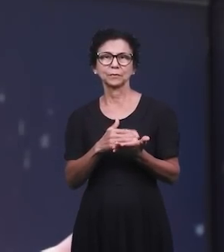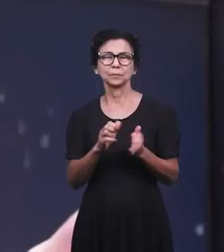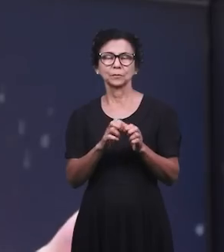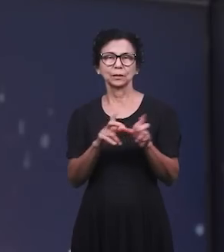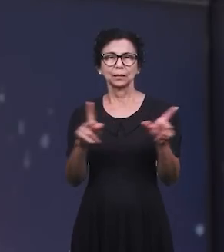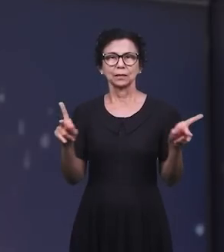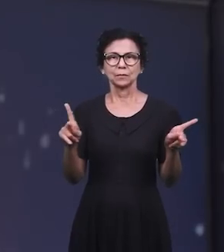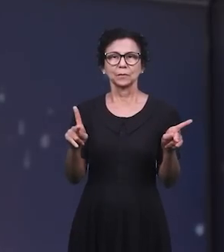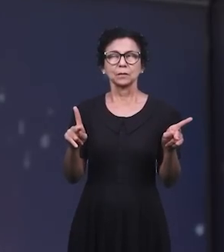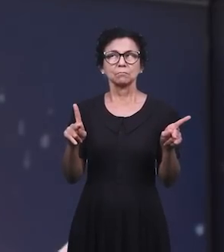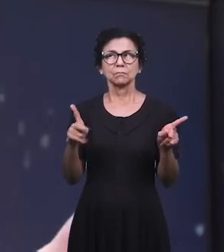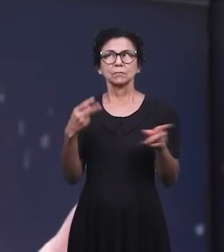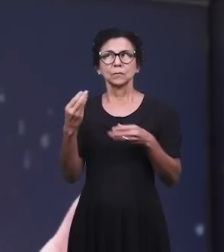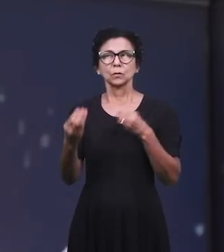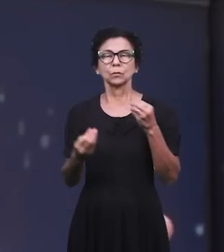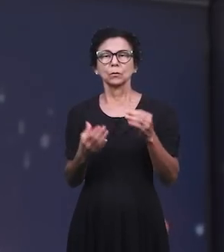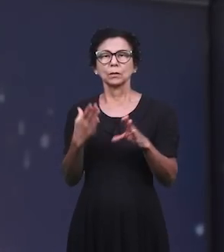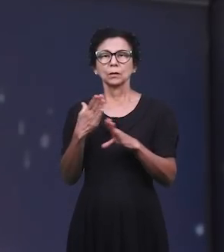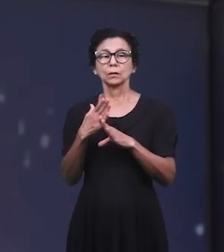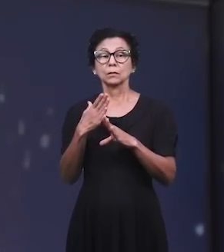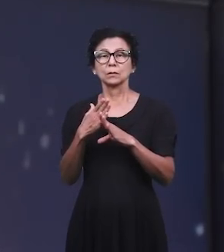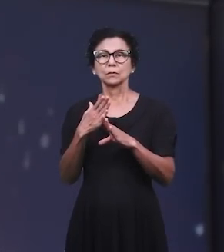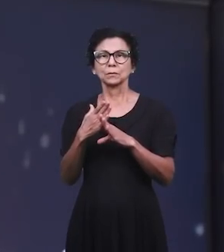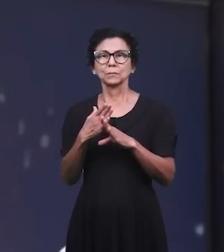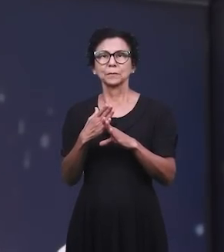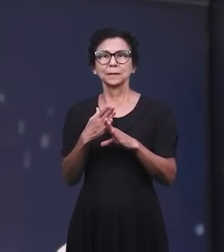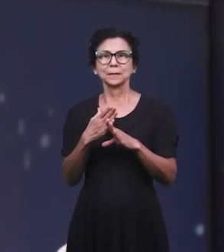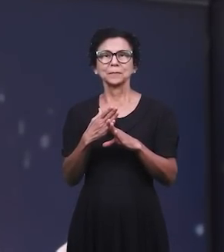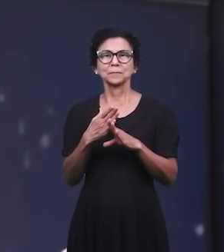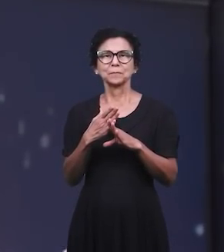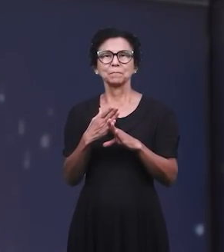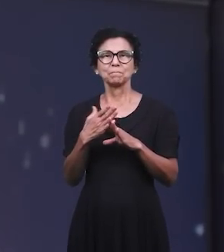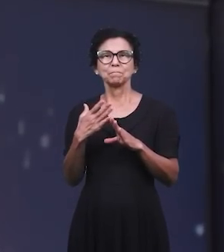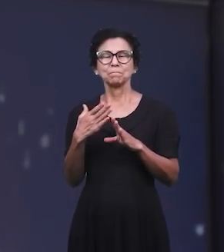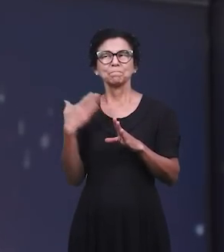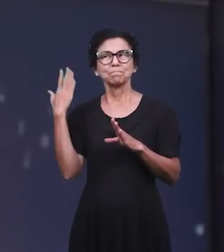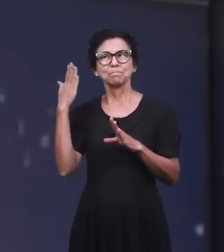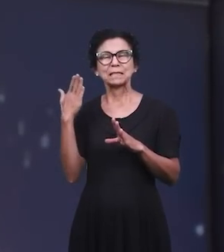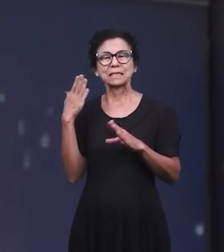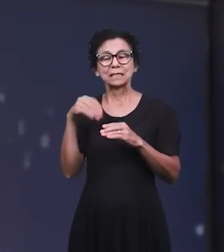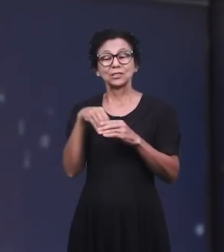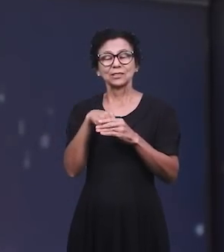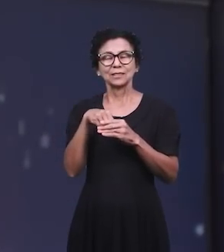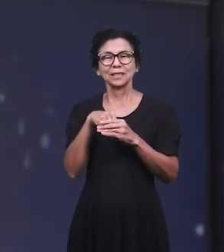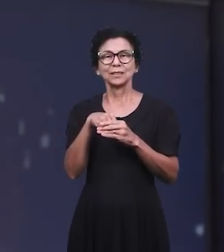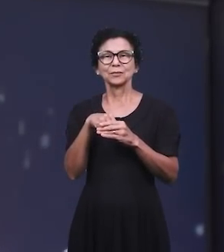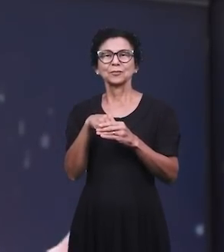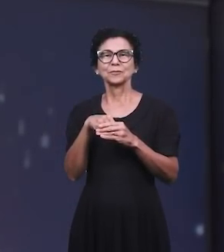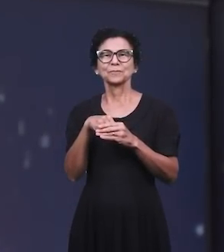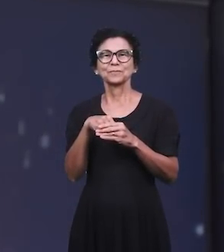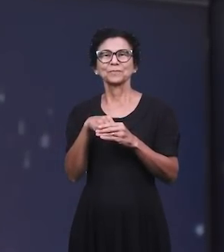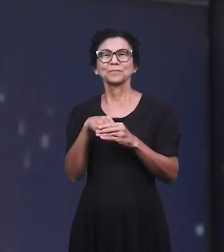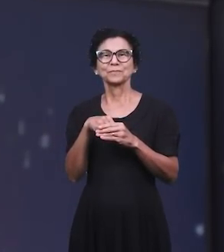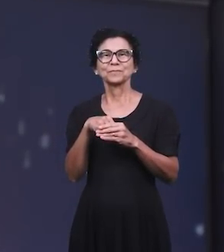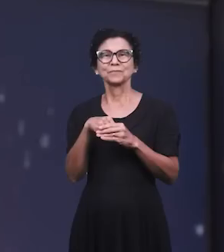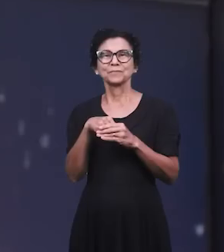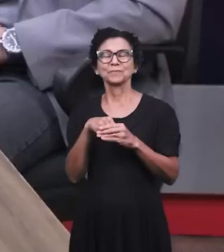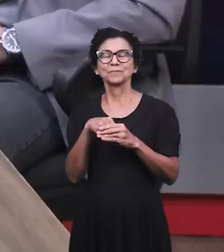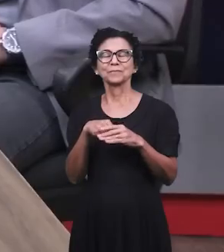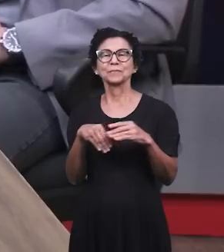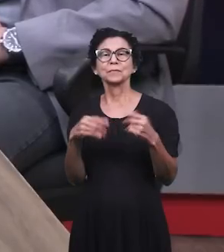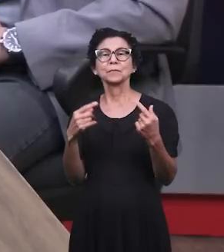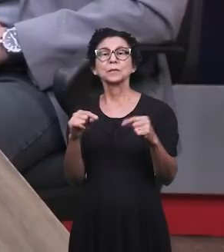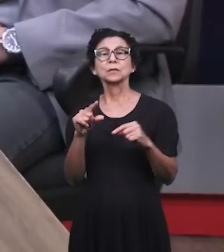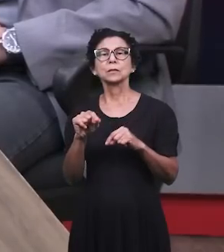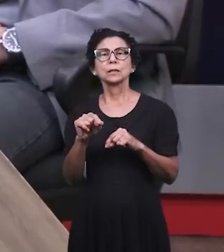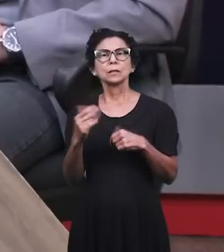para penetrar no mistério, para alcançar a verdadeira mensagem do que está ali no livro de Apocalipse. Ser servo, é